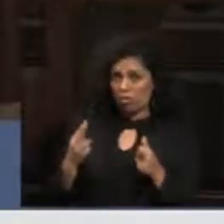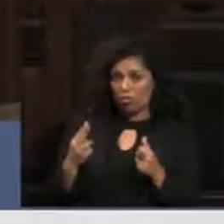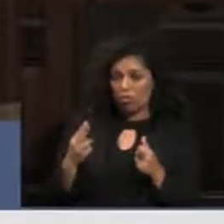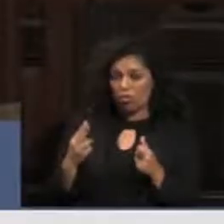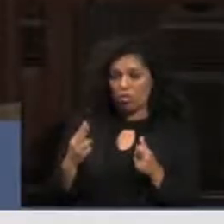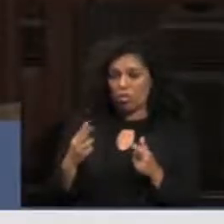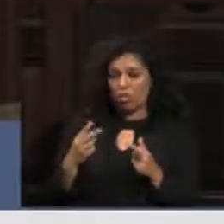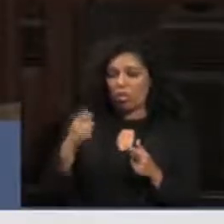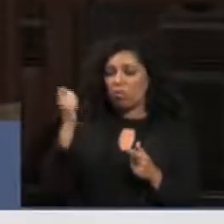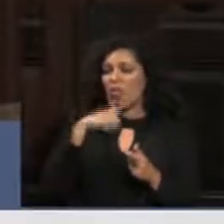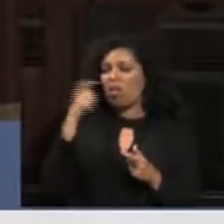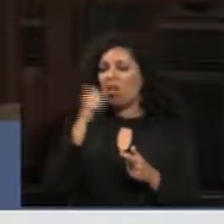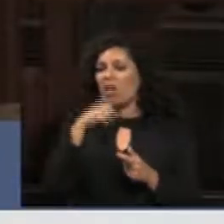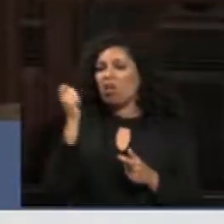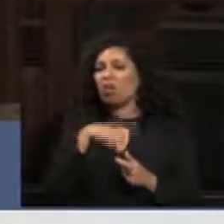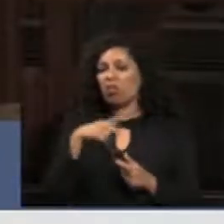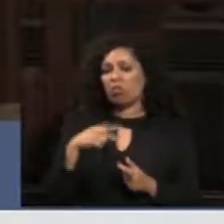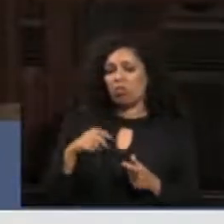cima de um palanque